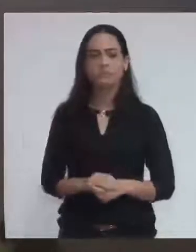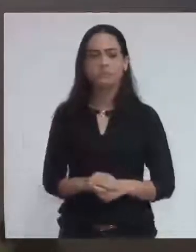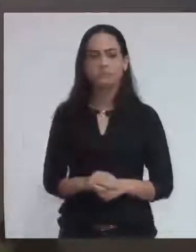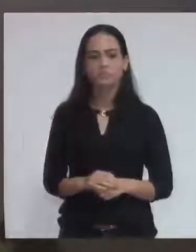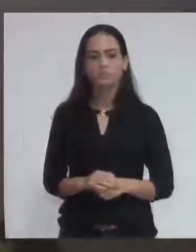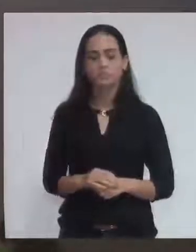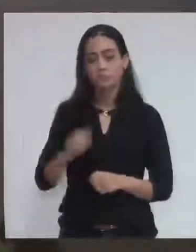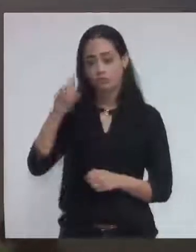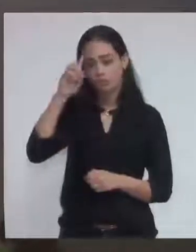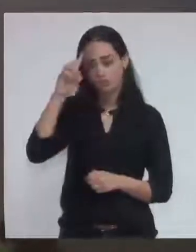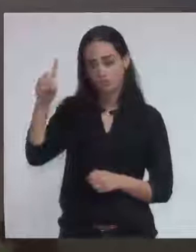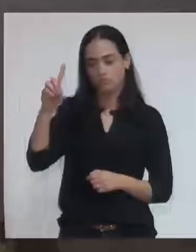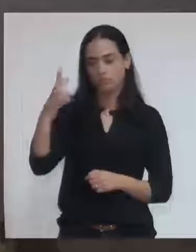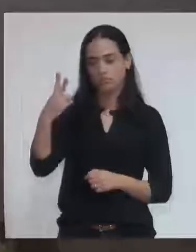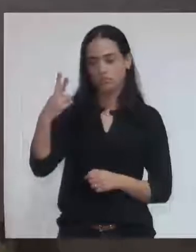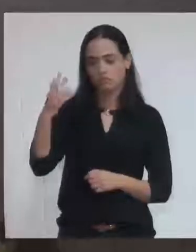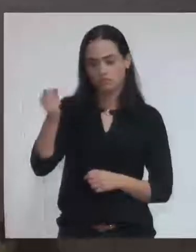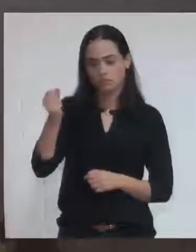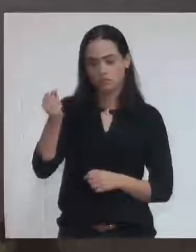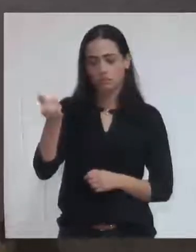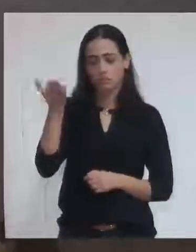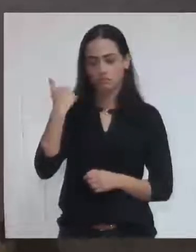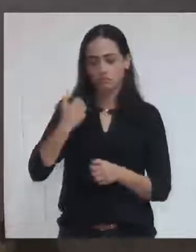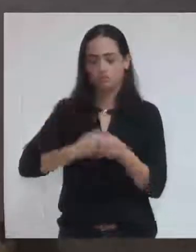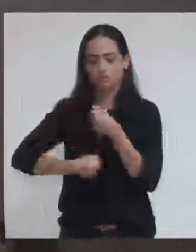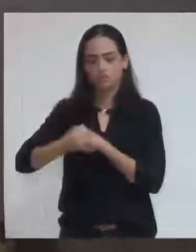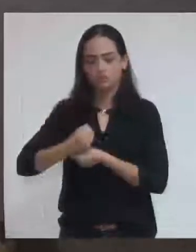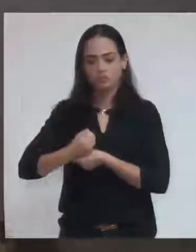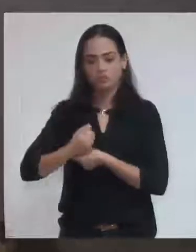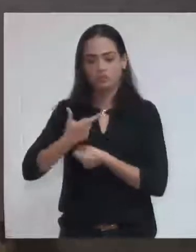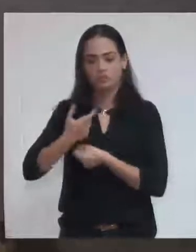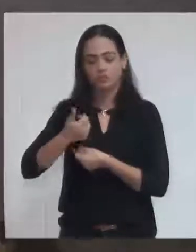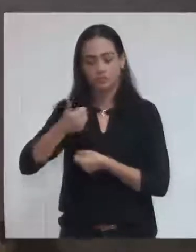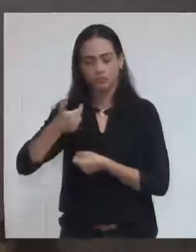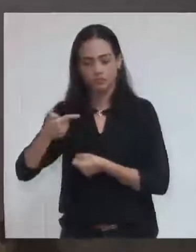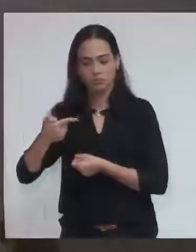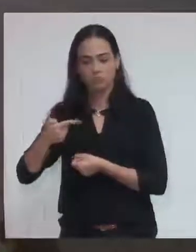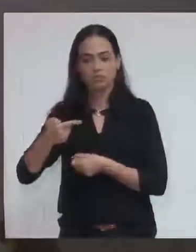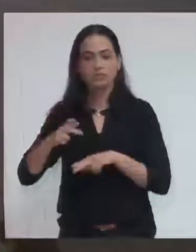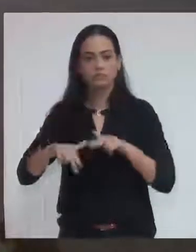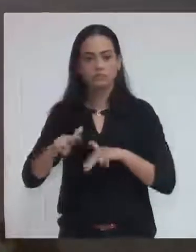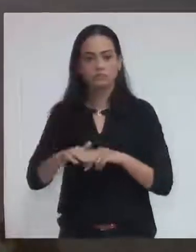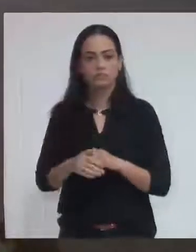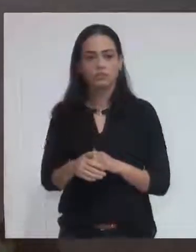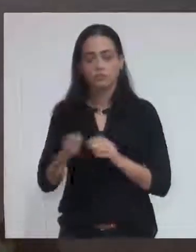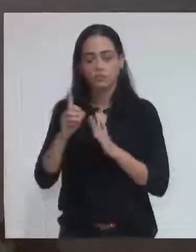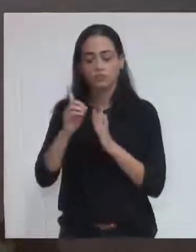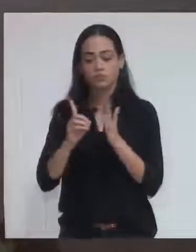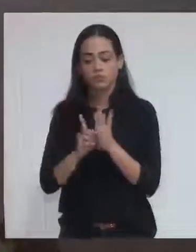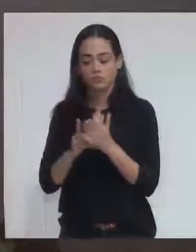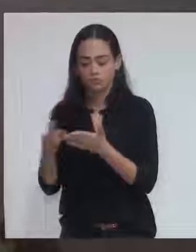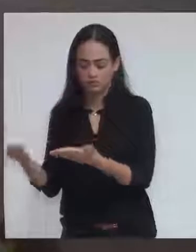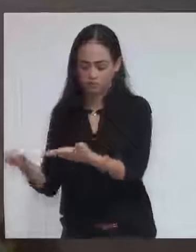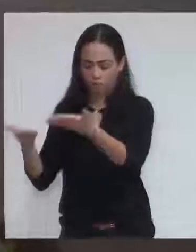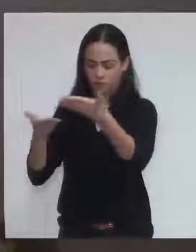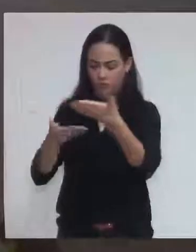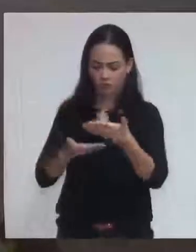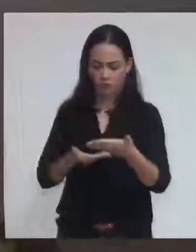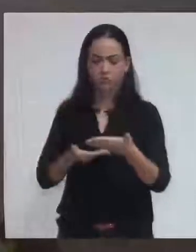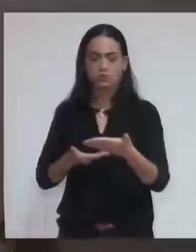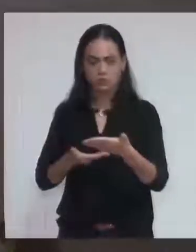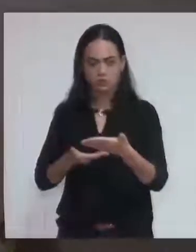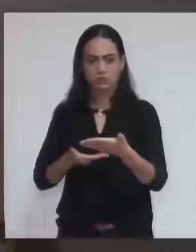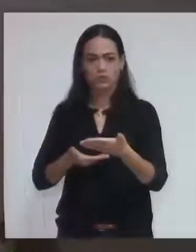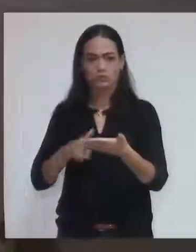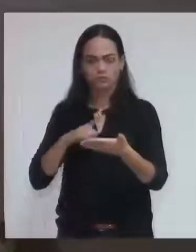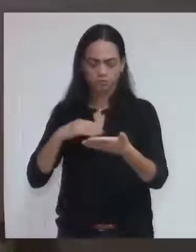Exatamente no dia 28 de junho de 2017, abre aspas, o decreto foi enviado para essa casa. Dispõe sobre os procedimentos